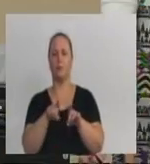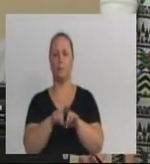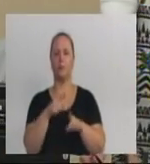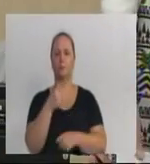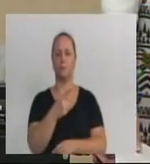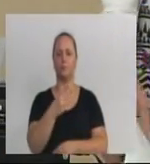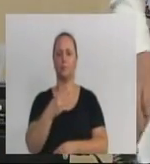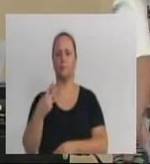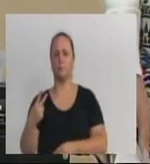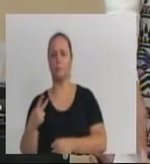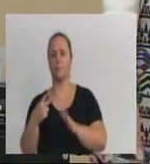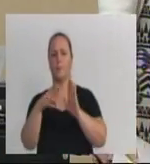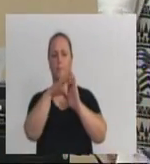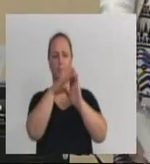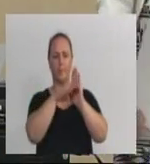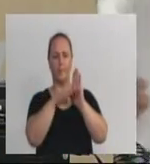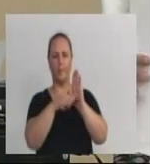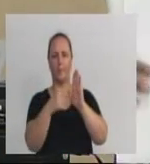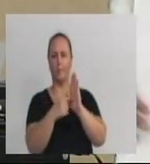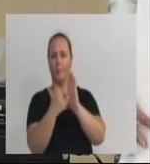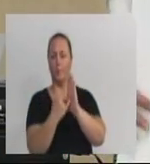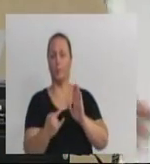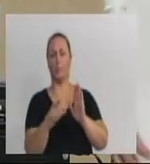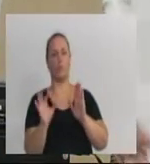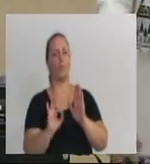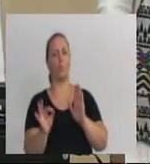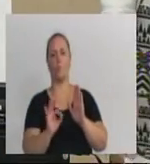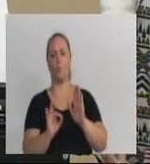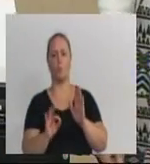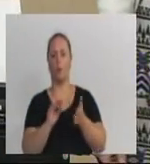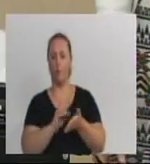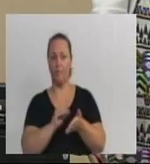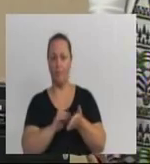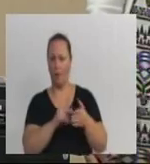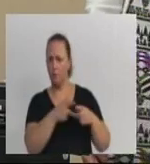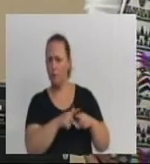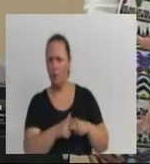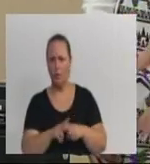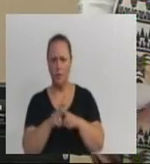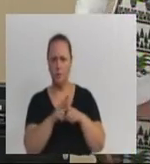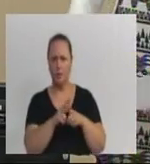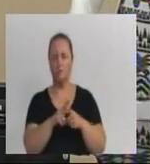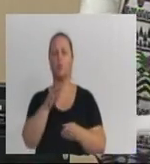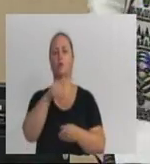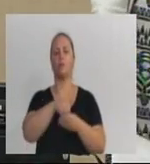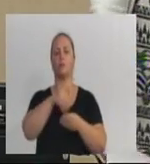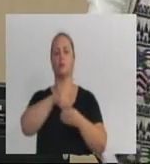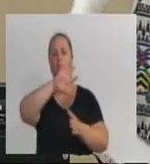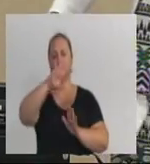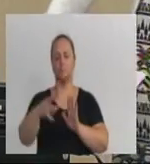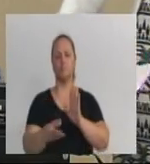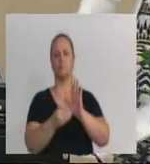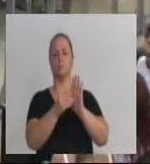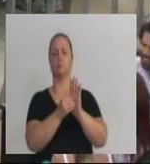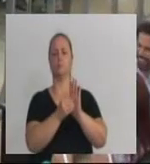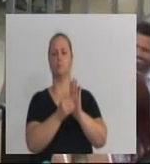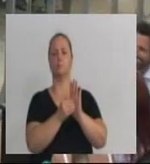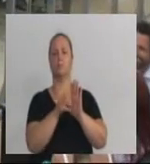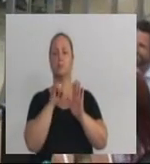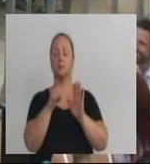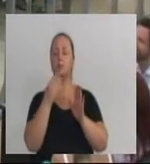constantes na pauta não foram destacados. Alguma correção? Em votação, englobados, requerimentos não destacados.